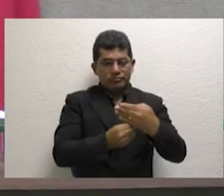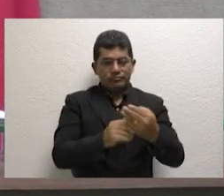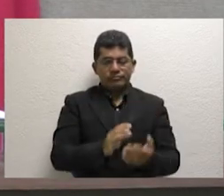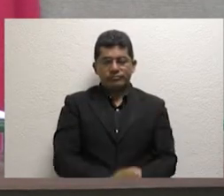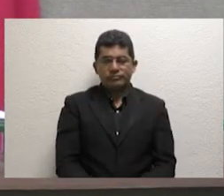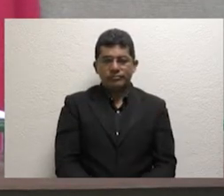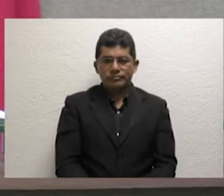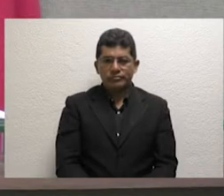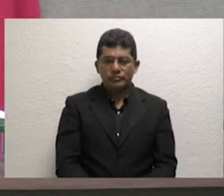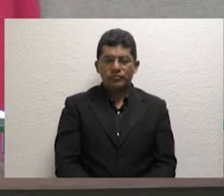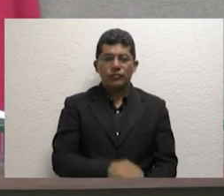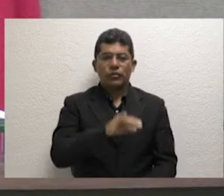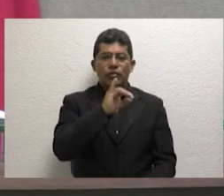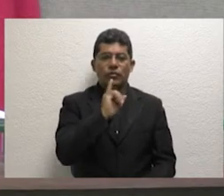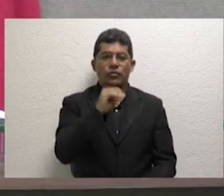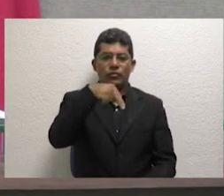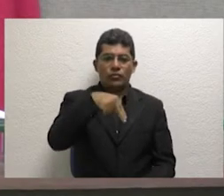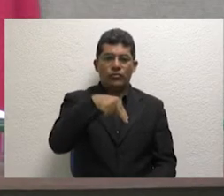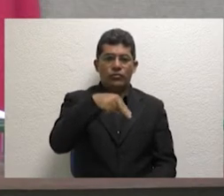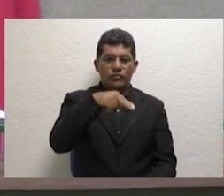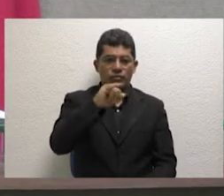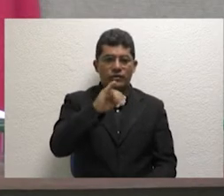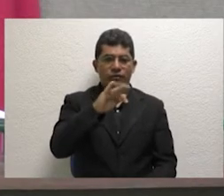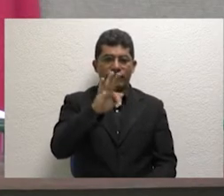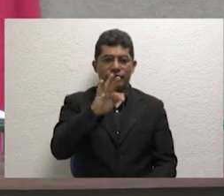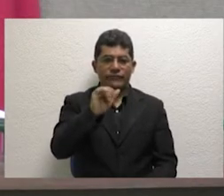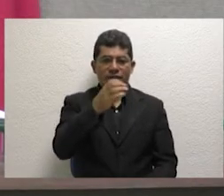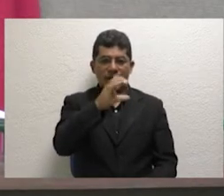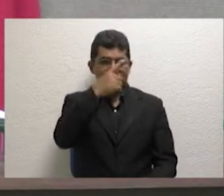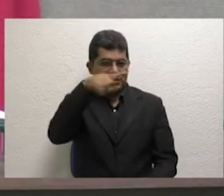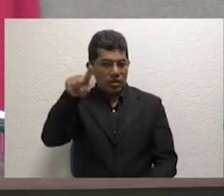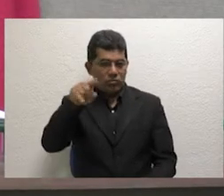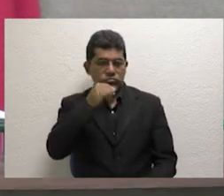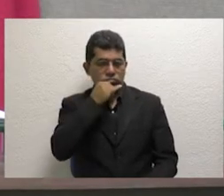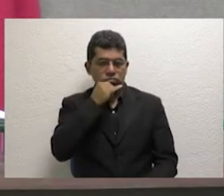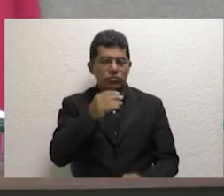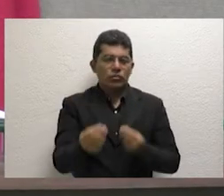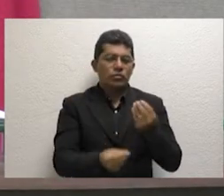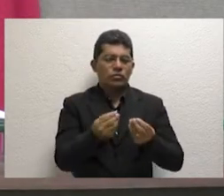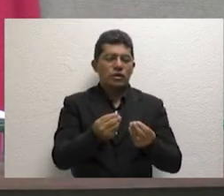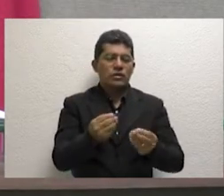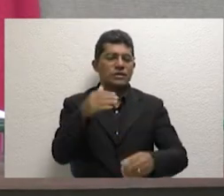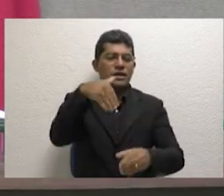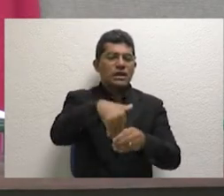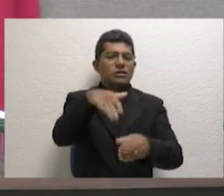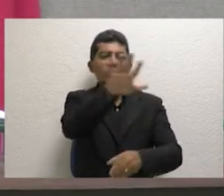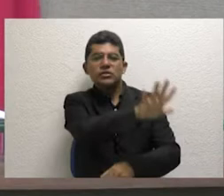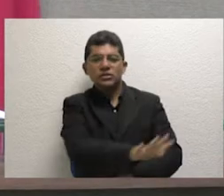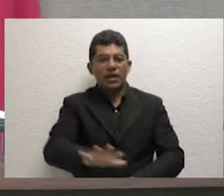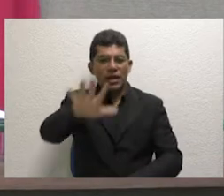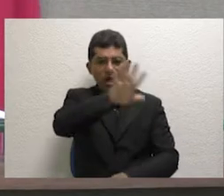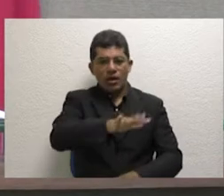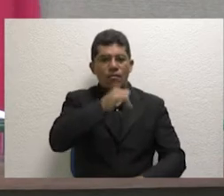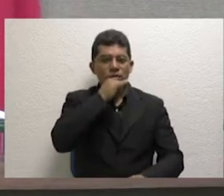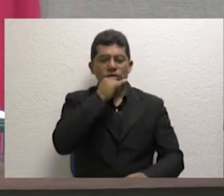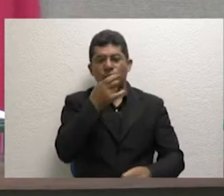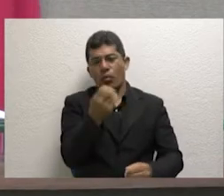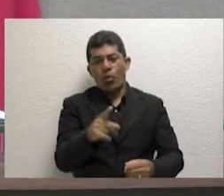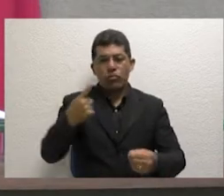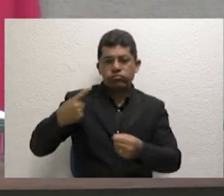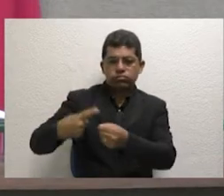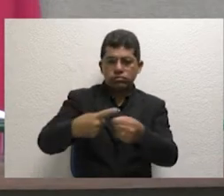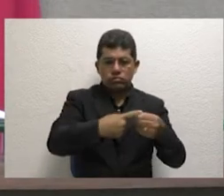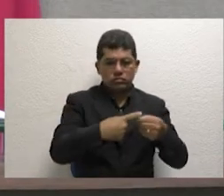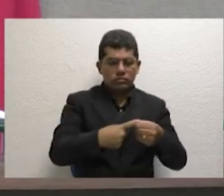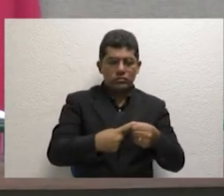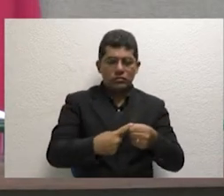unificação dos mandatos coincidência das eleições gerais e municipais não